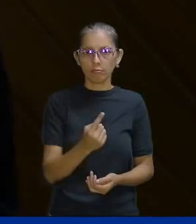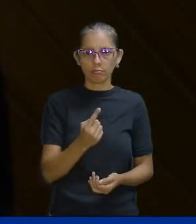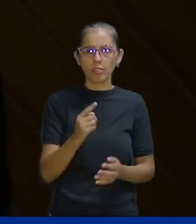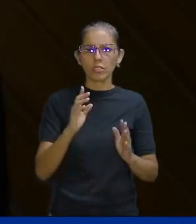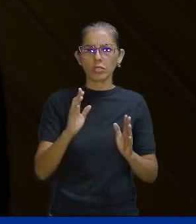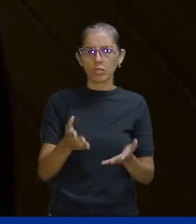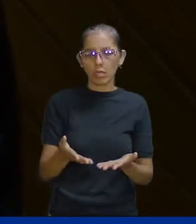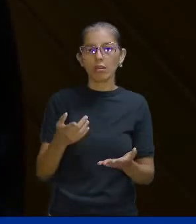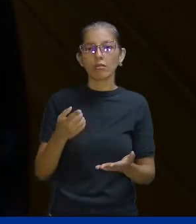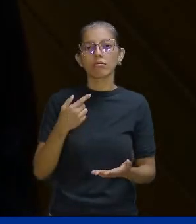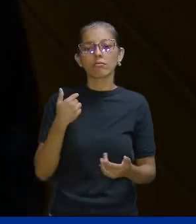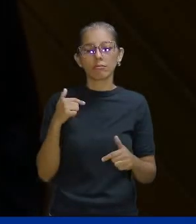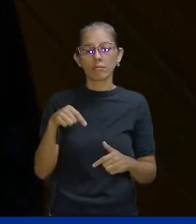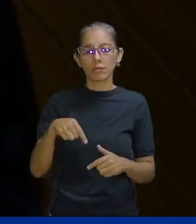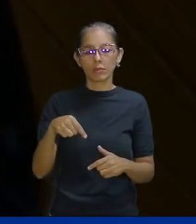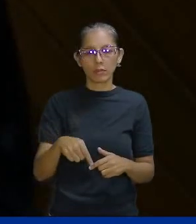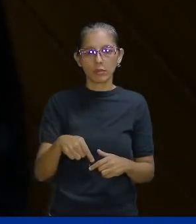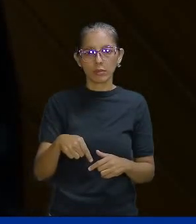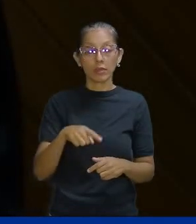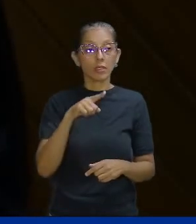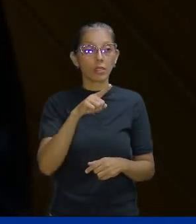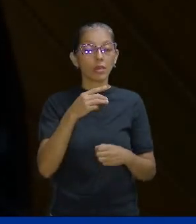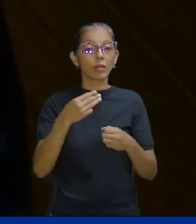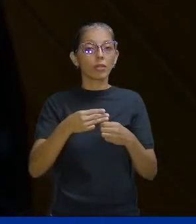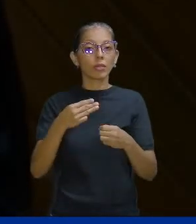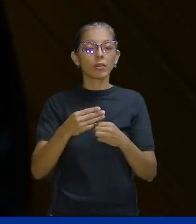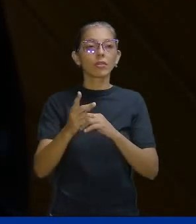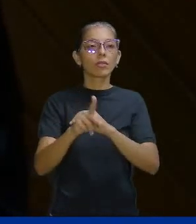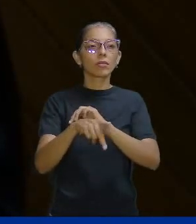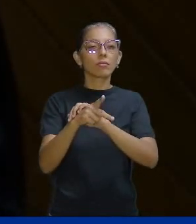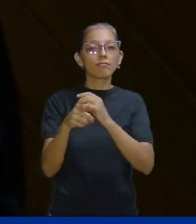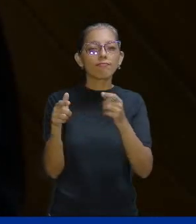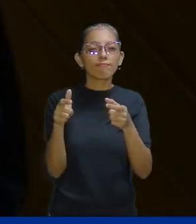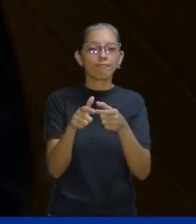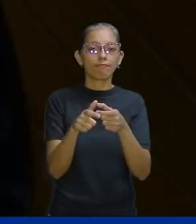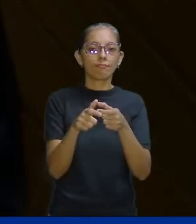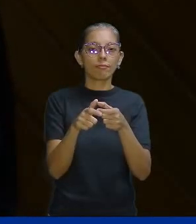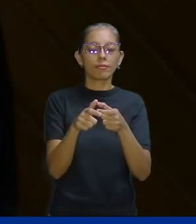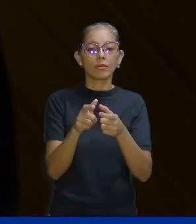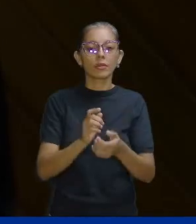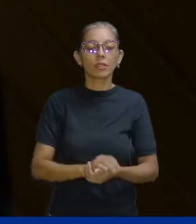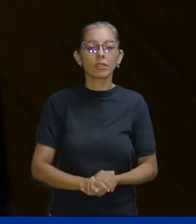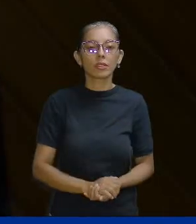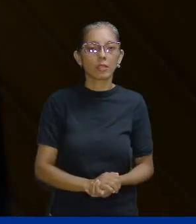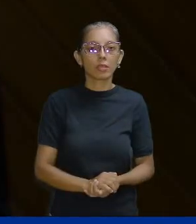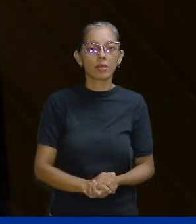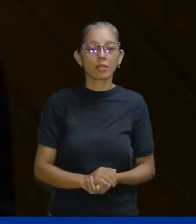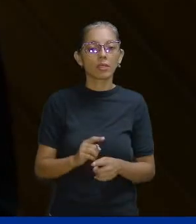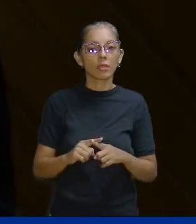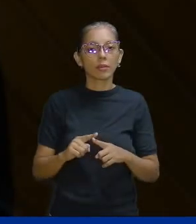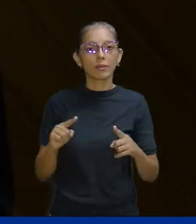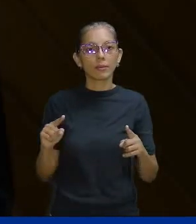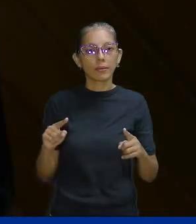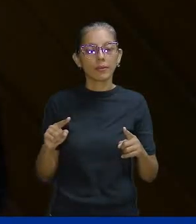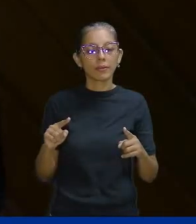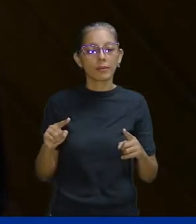da particularidade daquele município, que é um município pequeno, onde a gente está falando de um gasto de R$